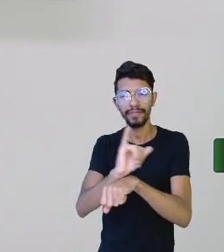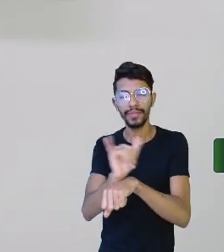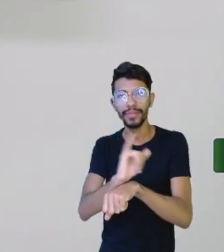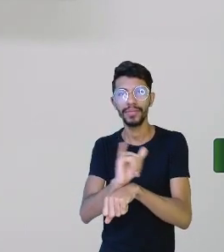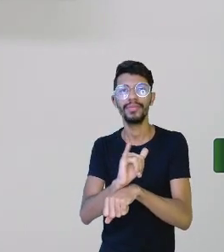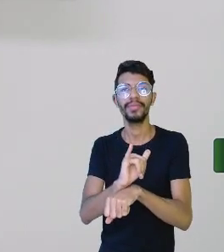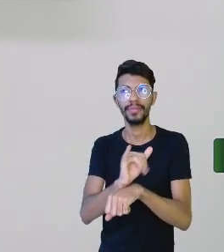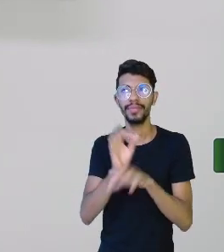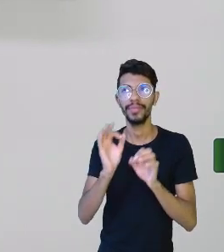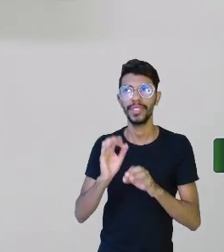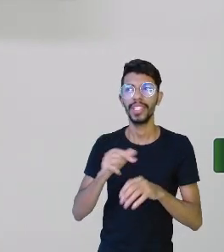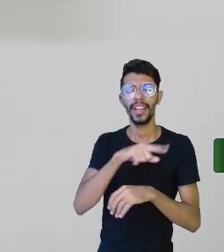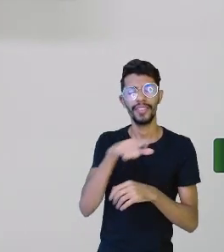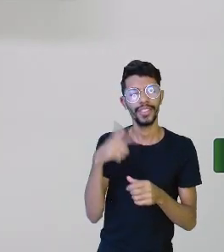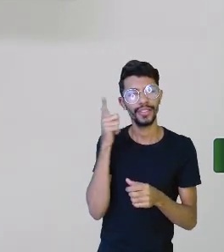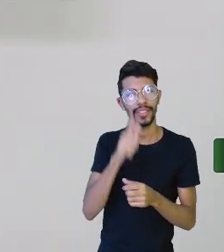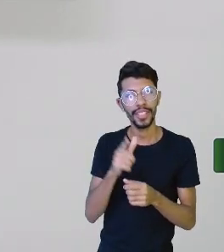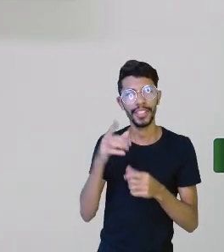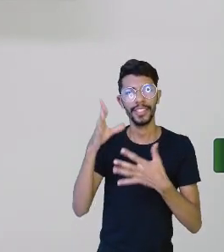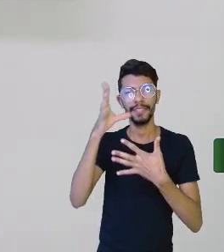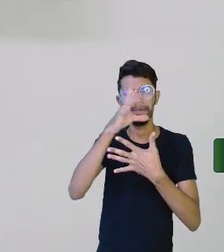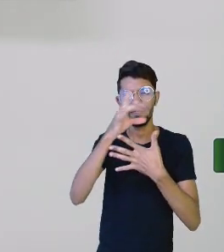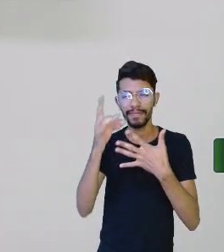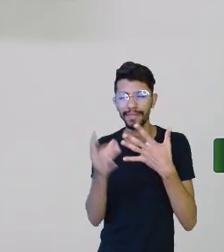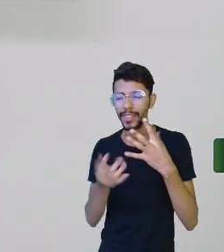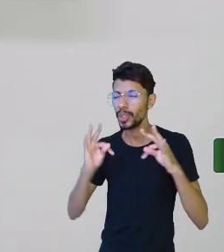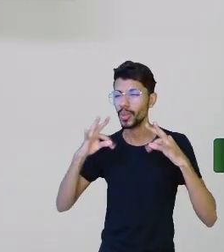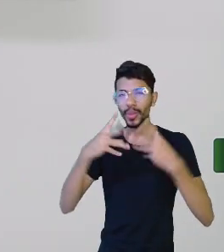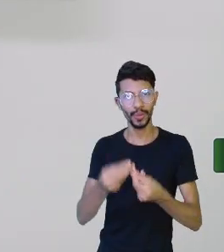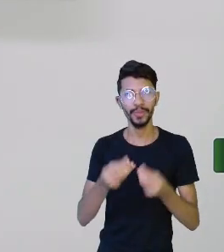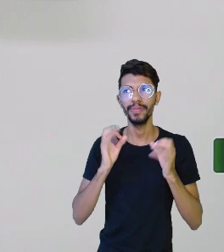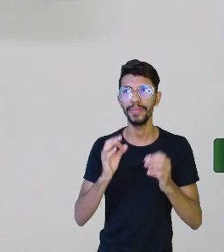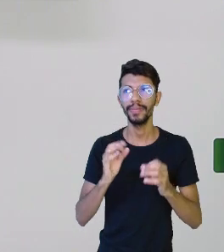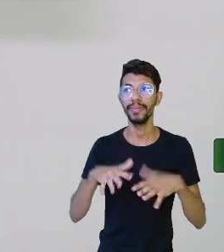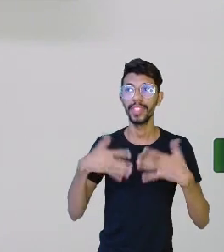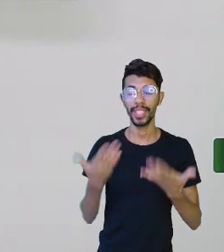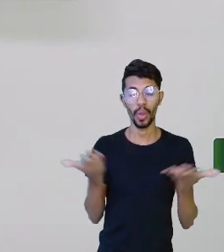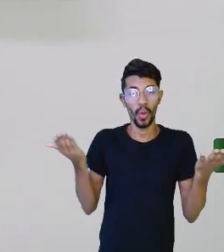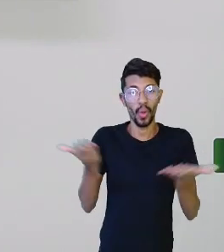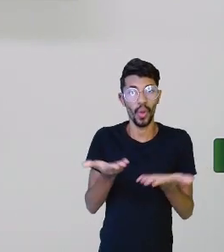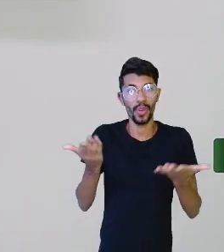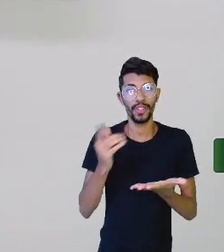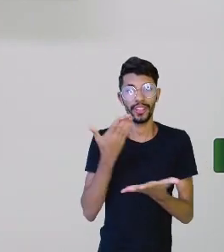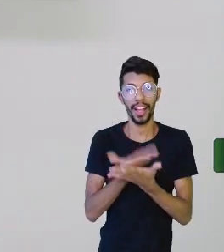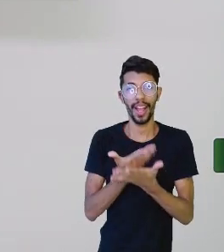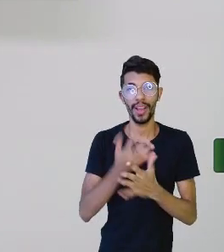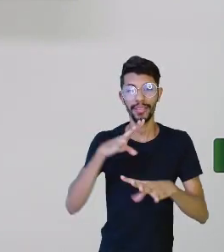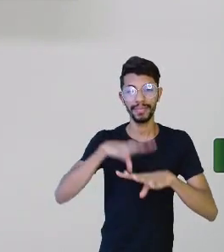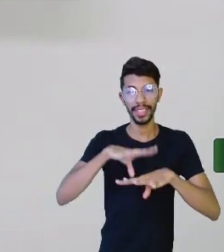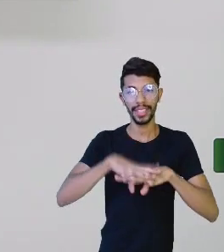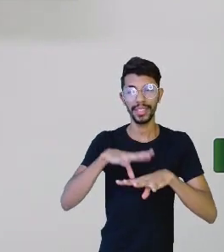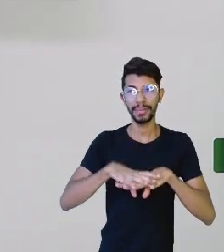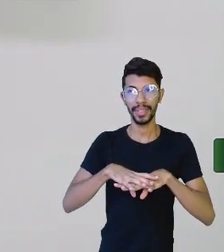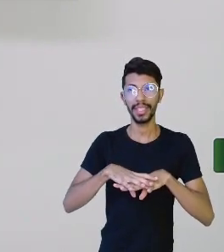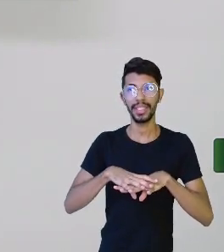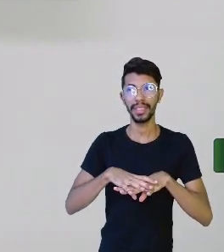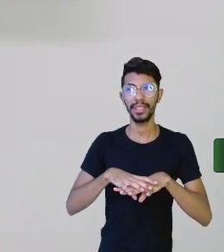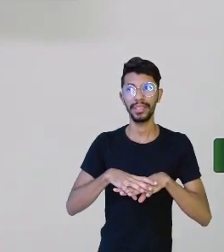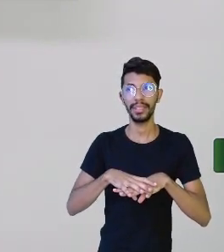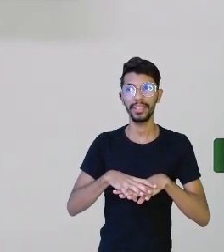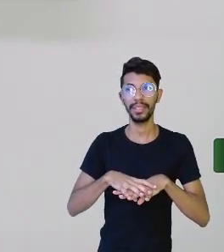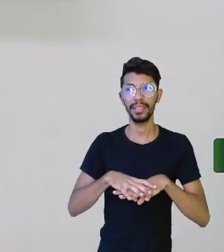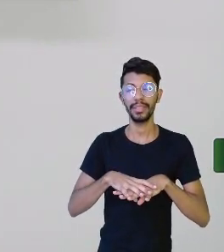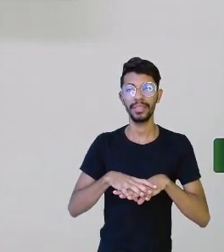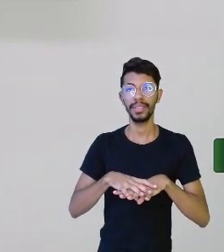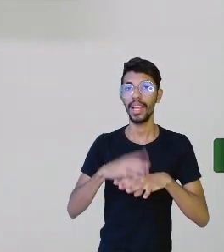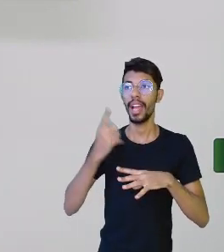tá bom? Então hoje a nossa aula de matemática, olha aí, e eu vou aqui mostrar